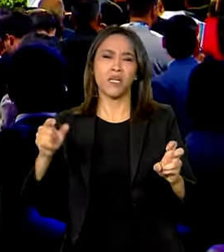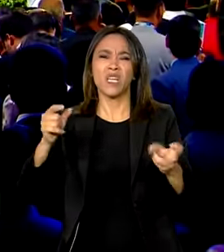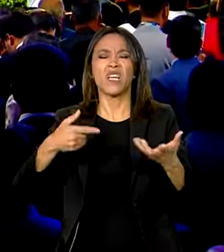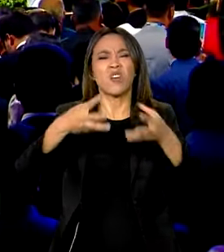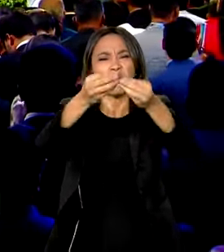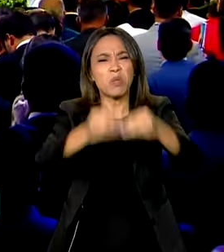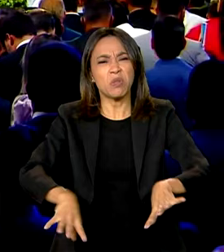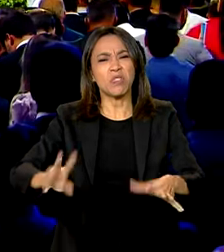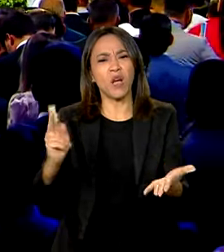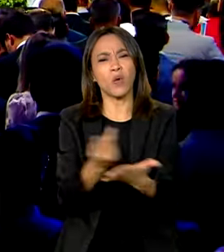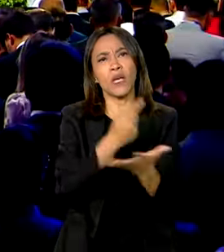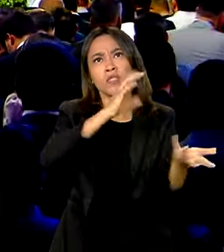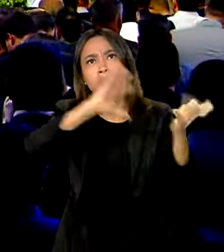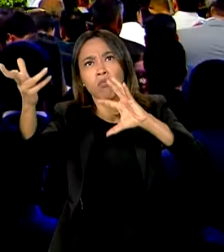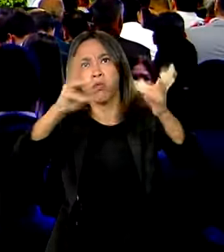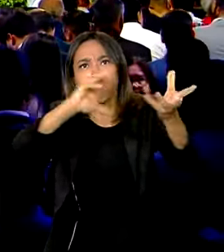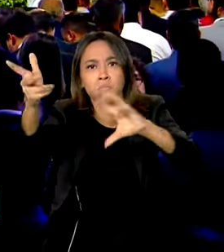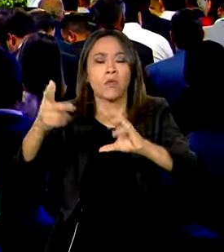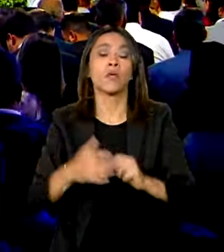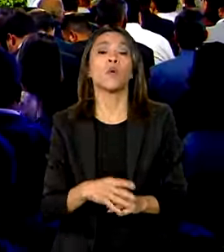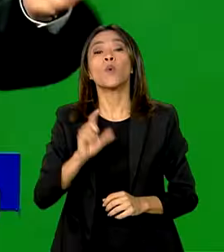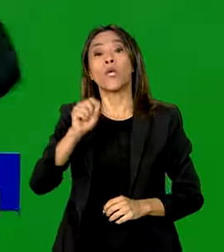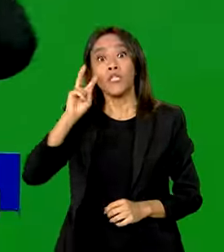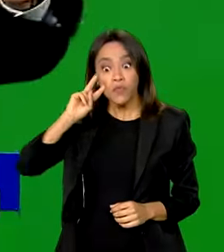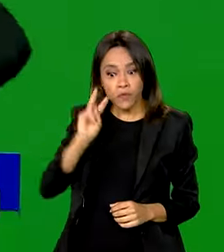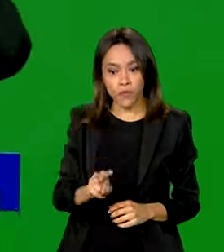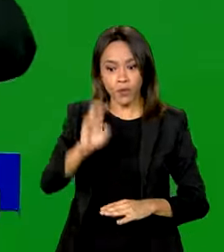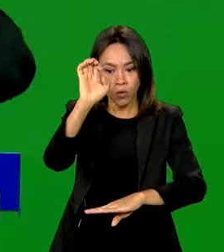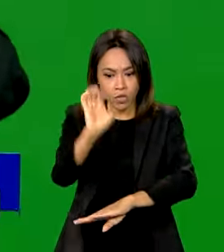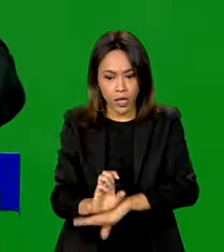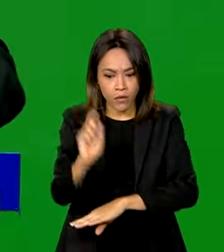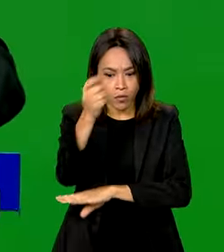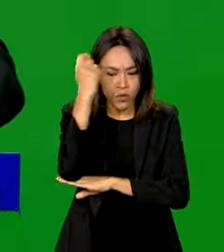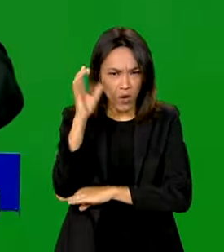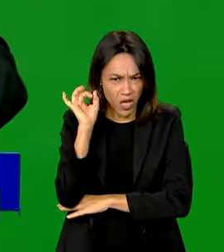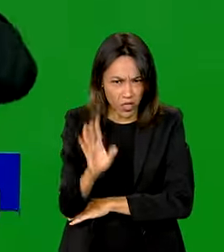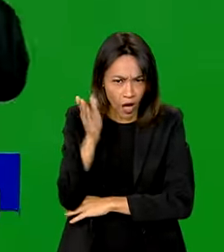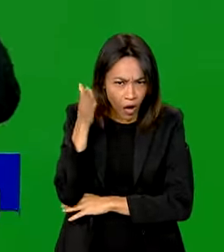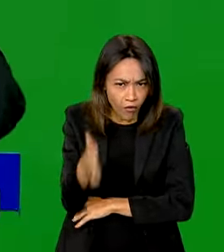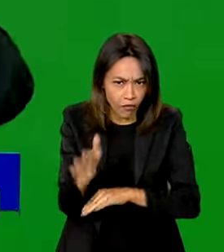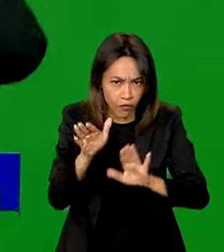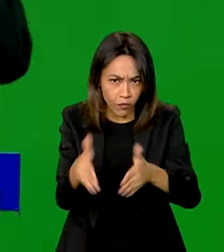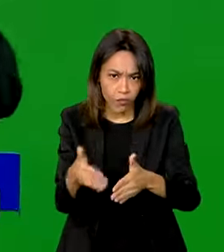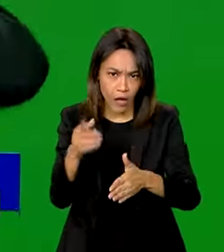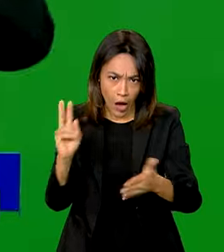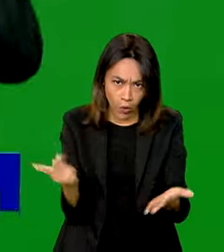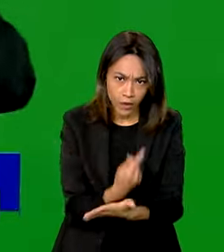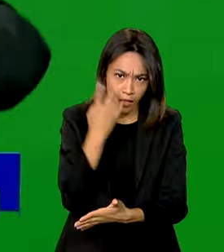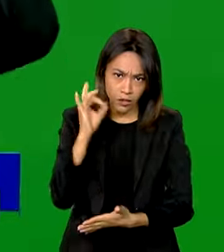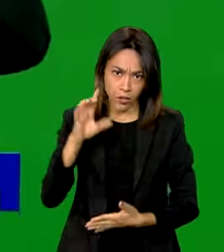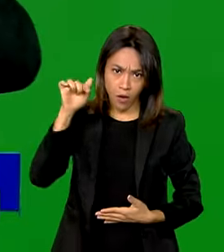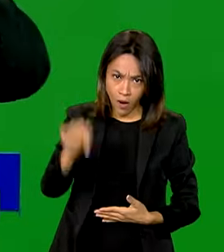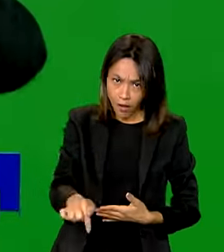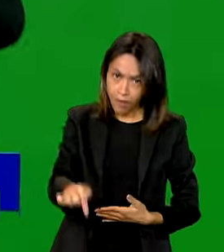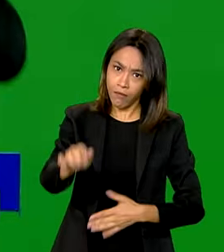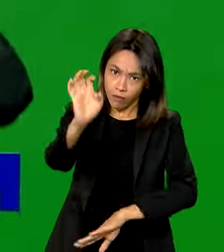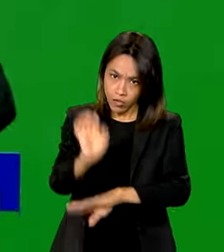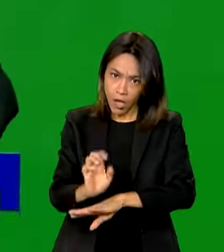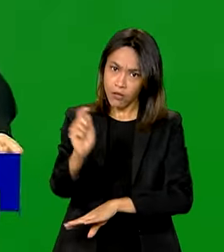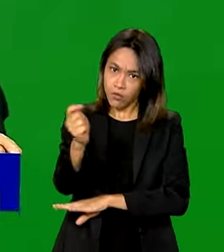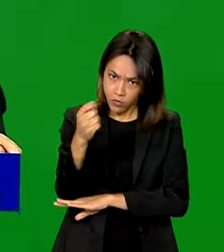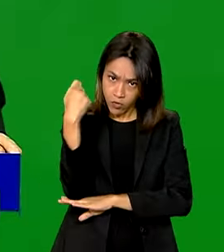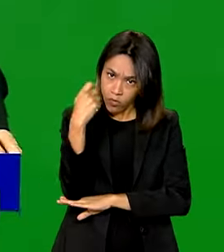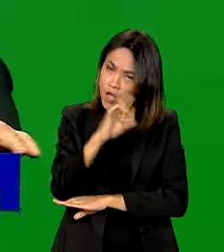O que nós fizemos no Rio Grande do Sul não é só para o Rio Grande do Sul. Qualquer crise climática que tiver em